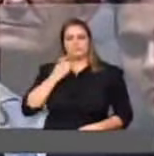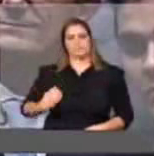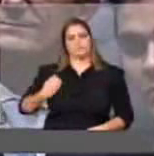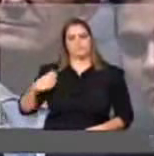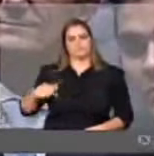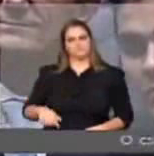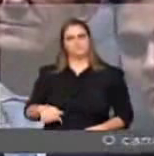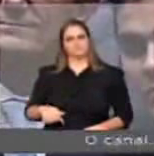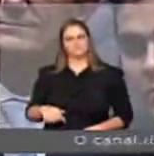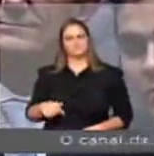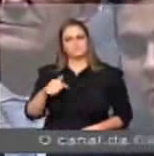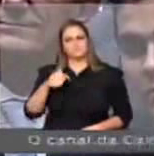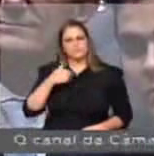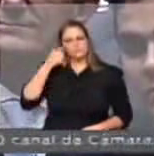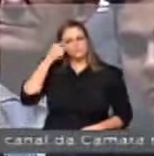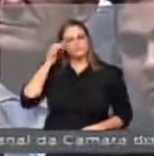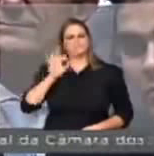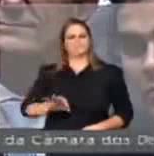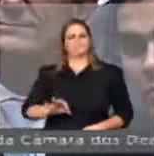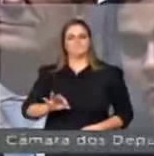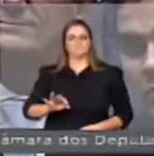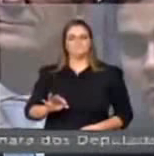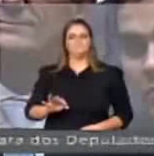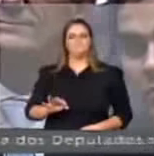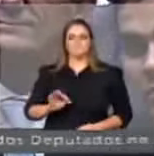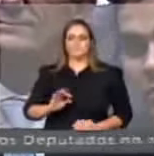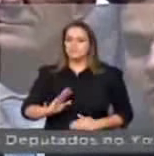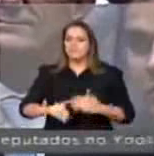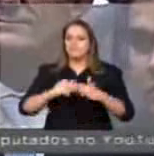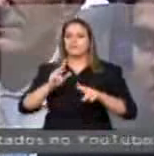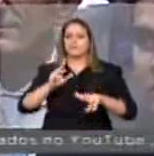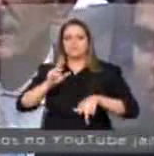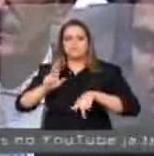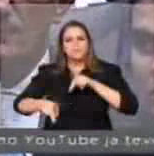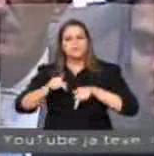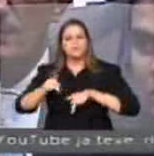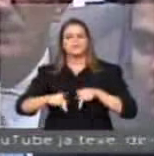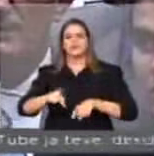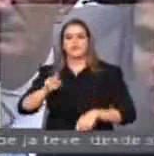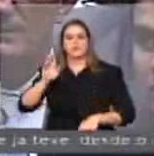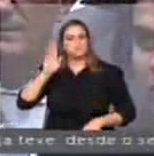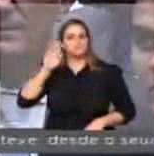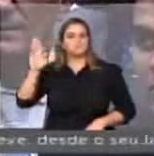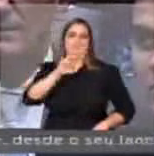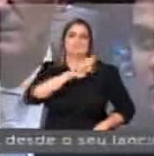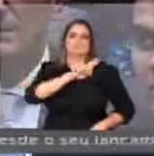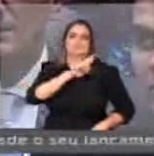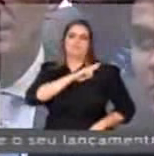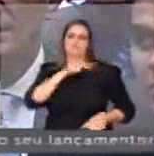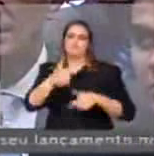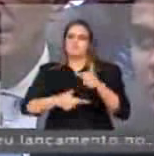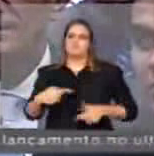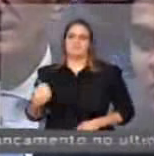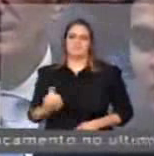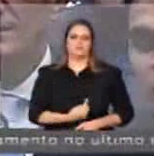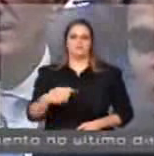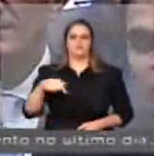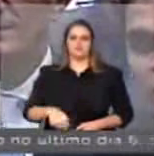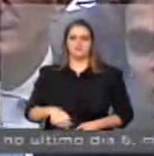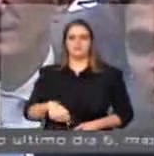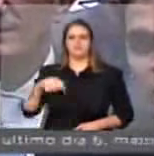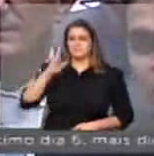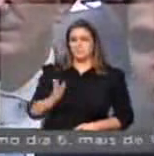certeza de que o desenvolvimento e a mudança da vida das pessoas é o grande trabalho deste Congresso. E o Brasil está